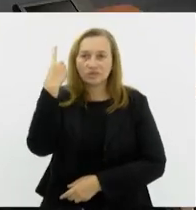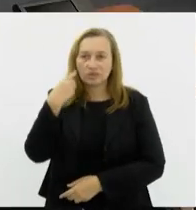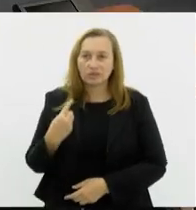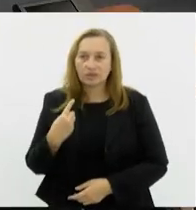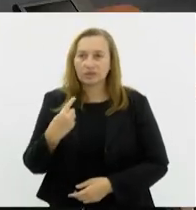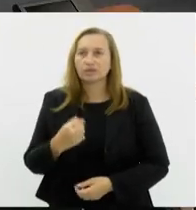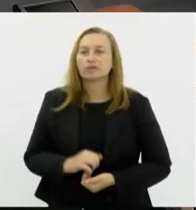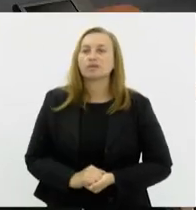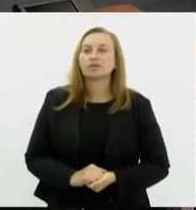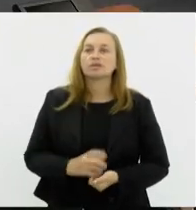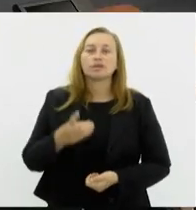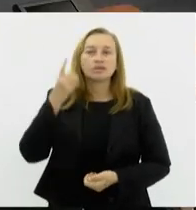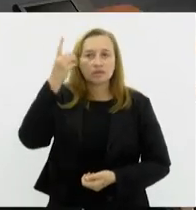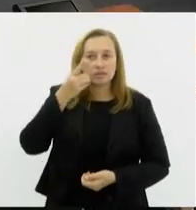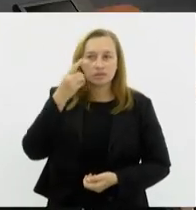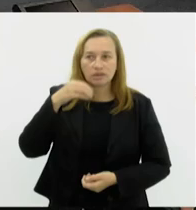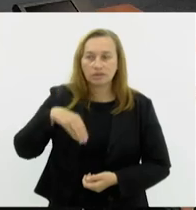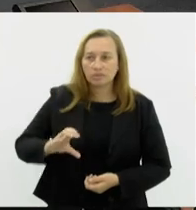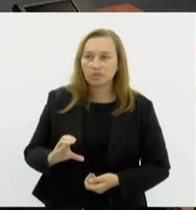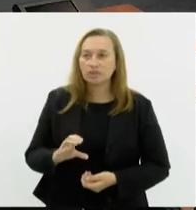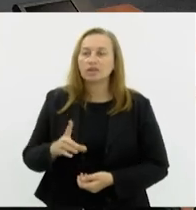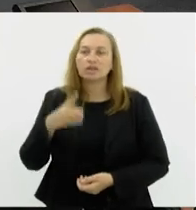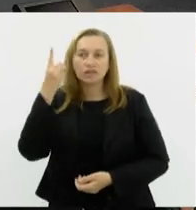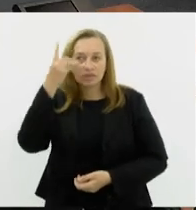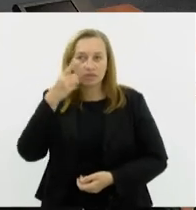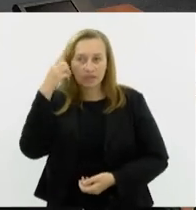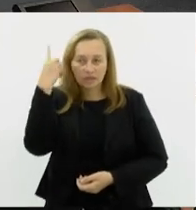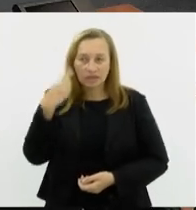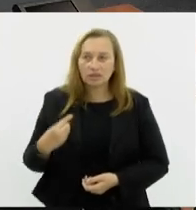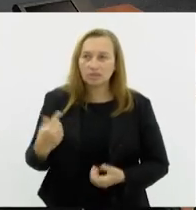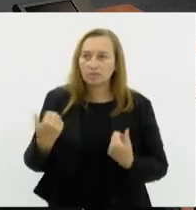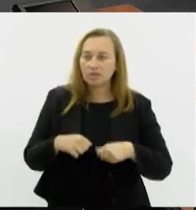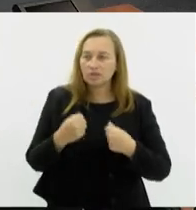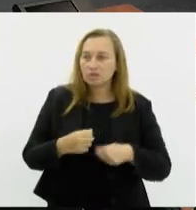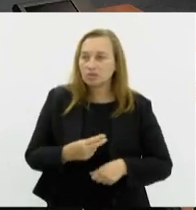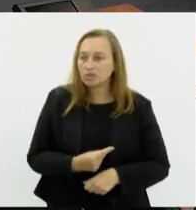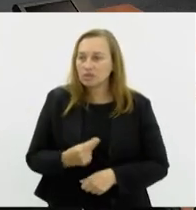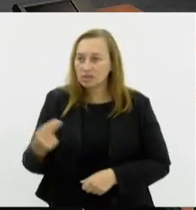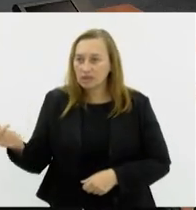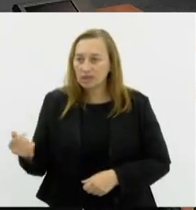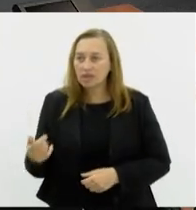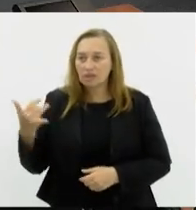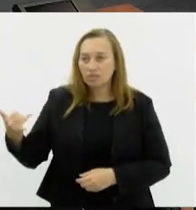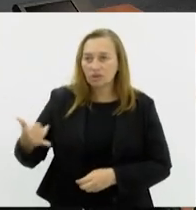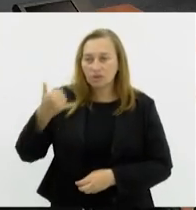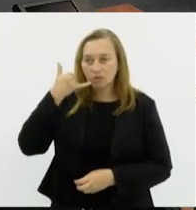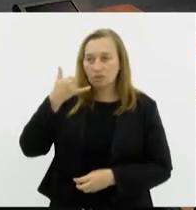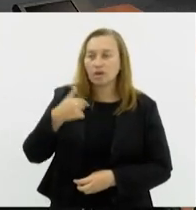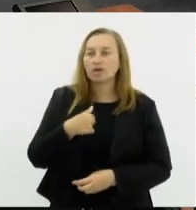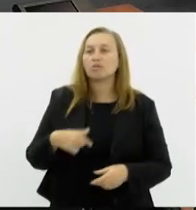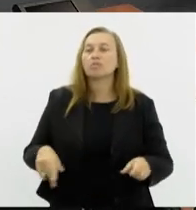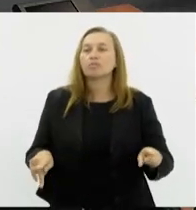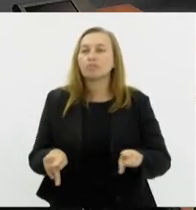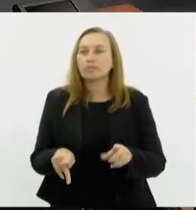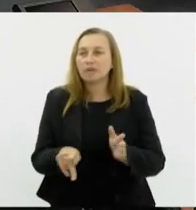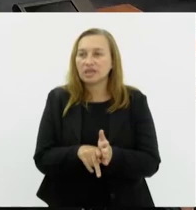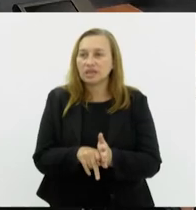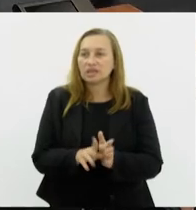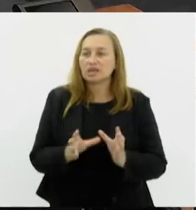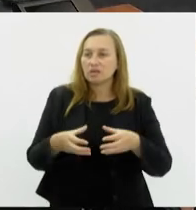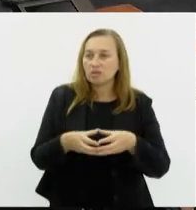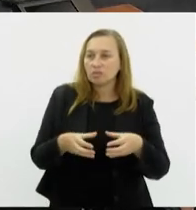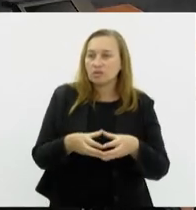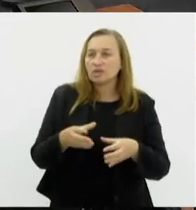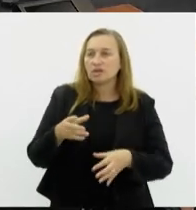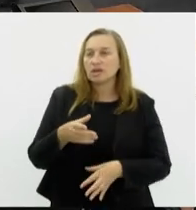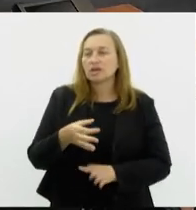Monteiro. Deputado Carlos. Questão de ordem. A deputada Dani teve que subir, me ligou agora. Eu sou também da comissão. Ela pediu para dizer que o